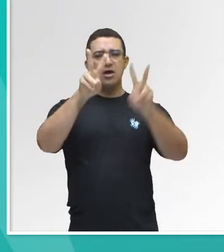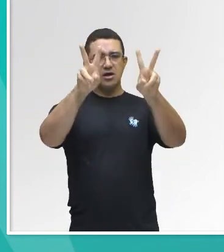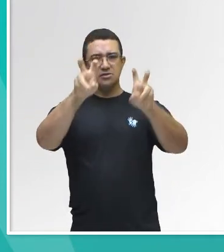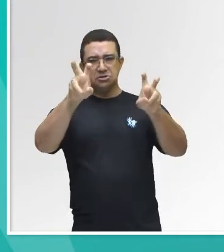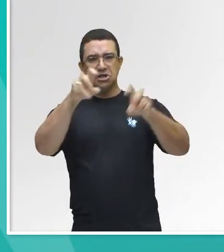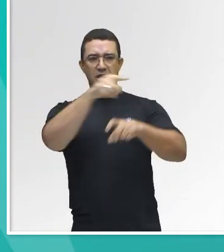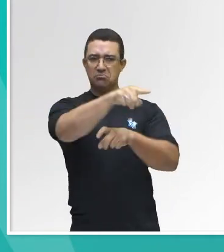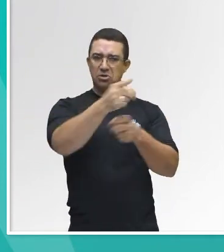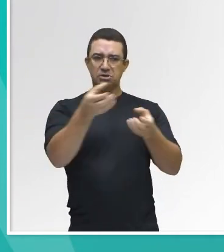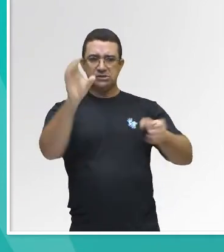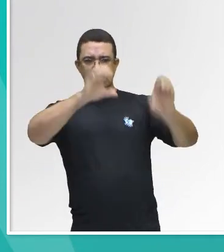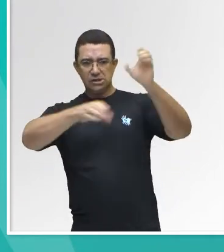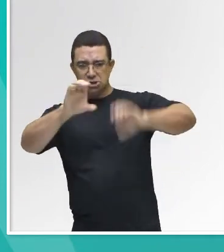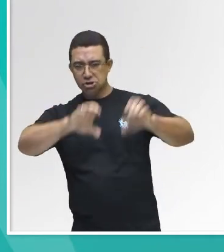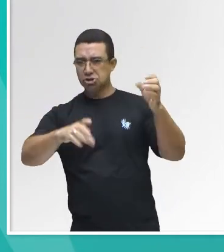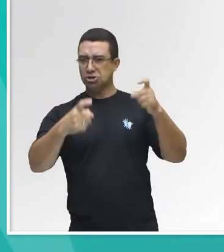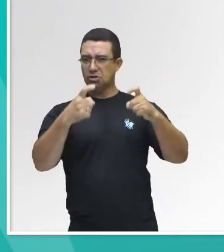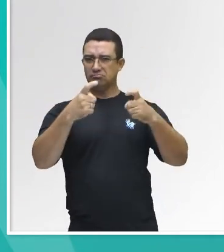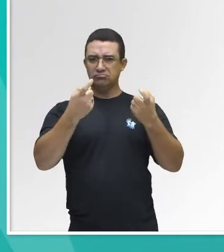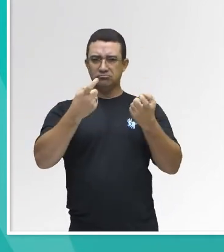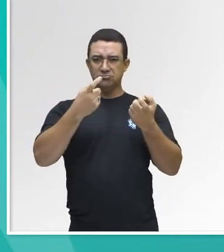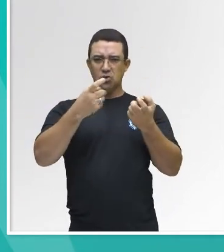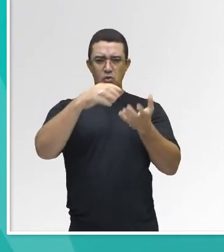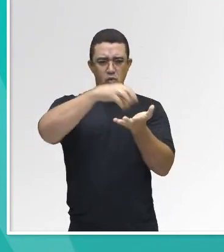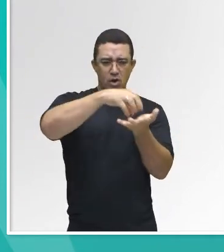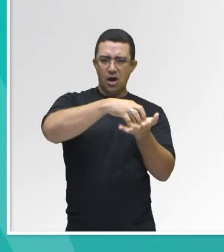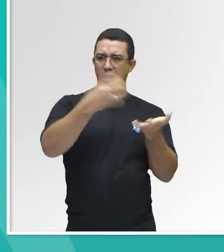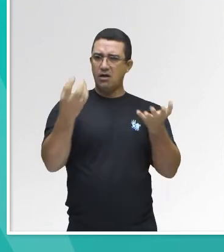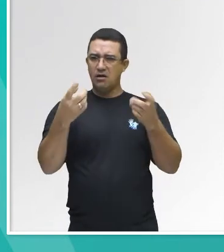um cientista, um especialista ou até uma instituição.